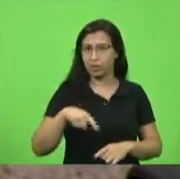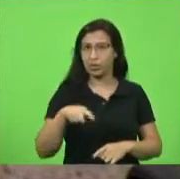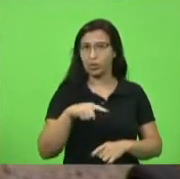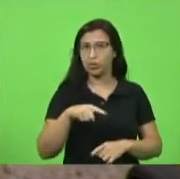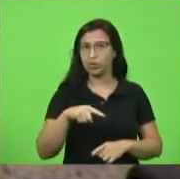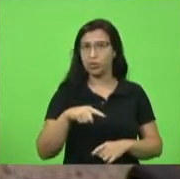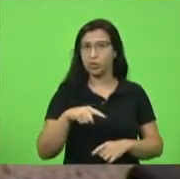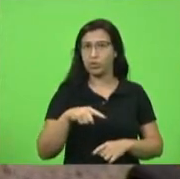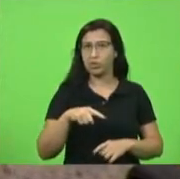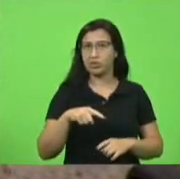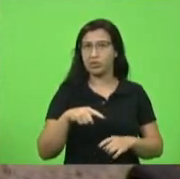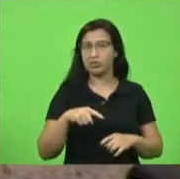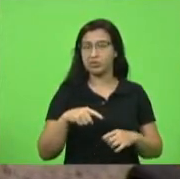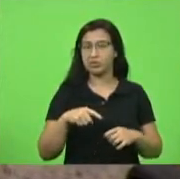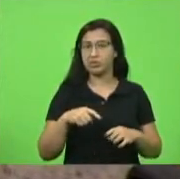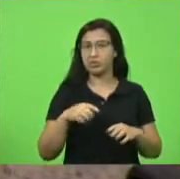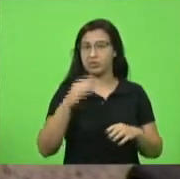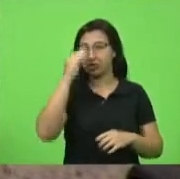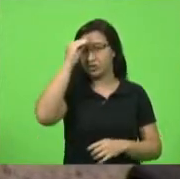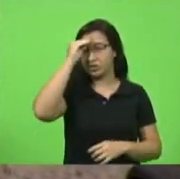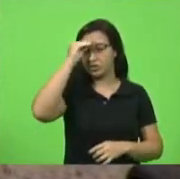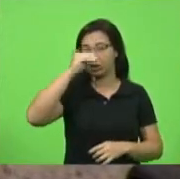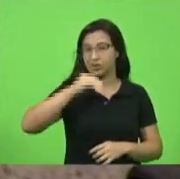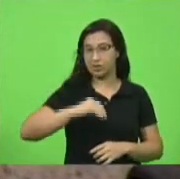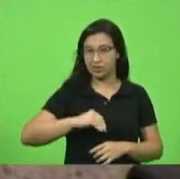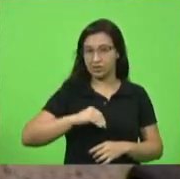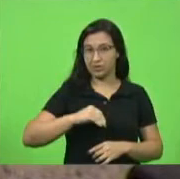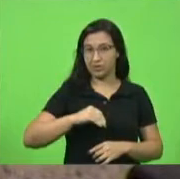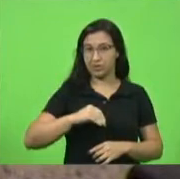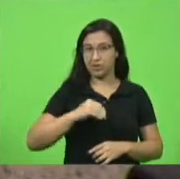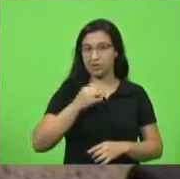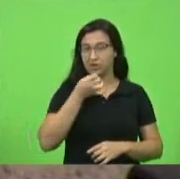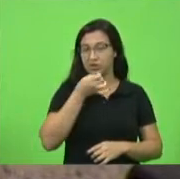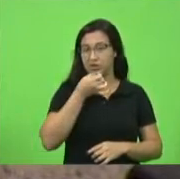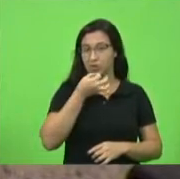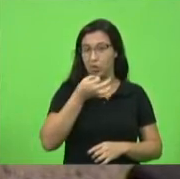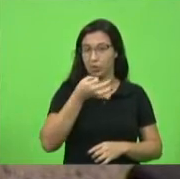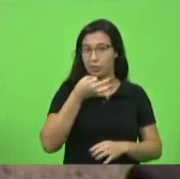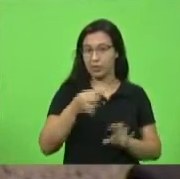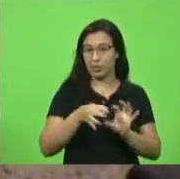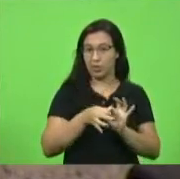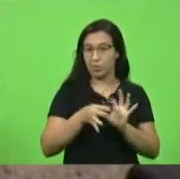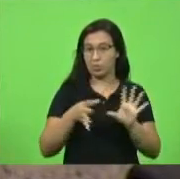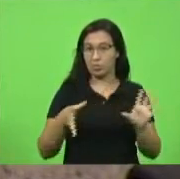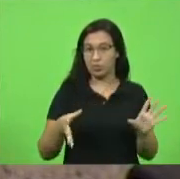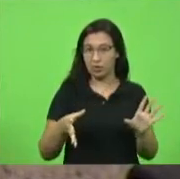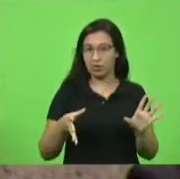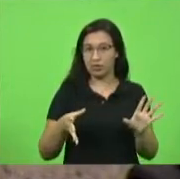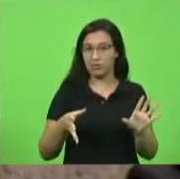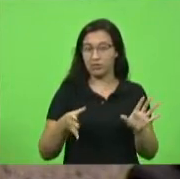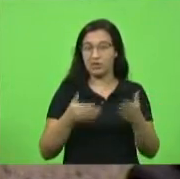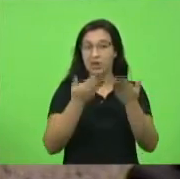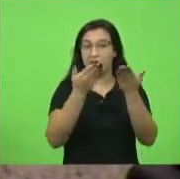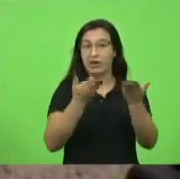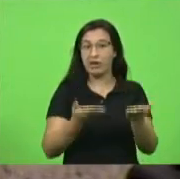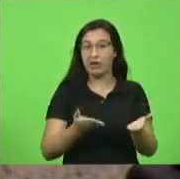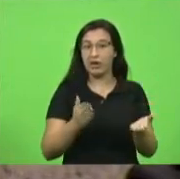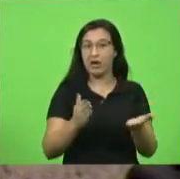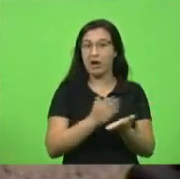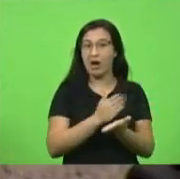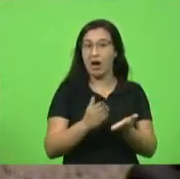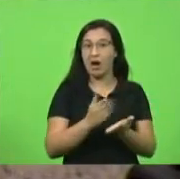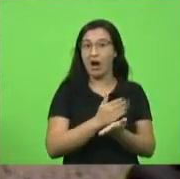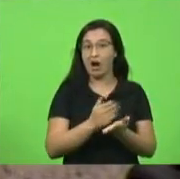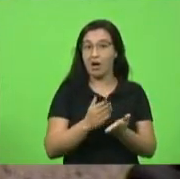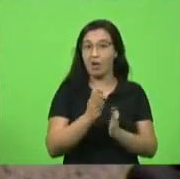abrirmos mão da nossa liberdade de expressão, deixando na mão de alguns